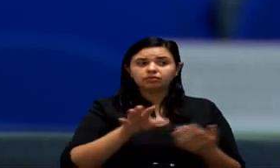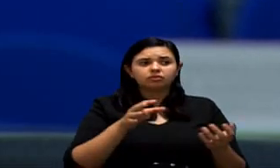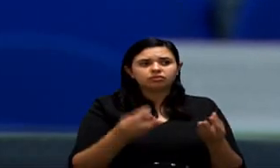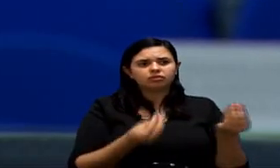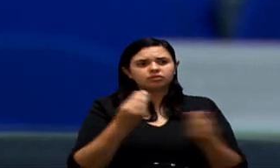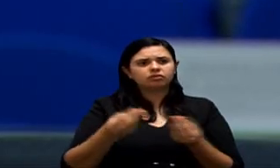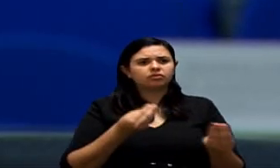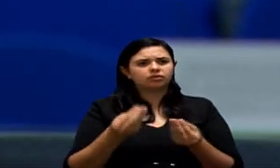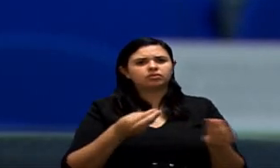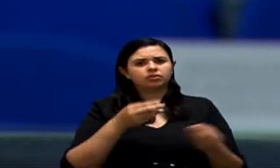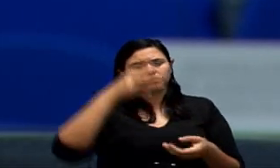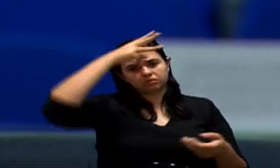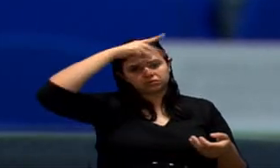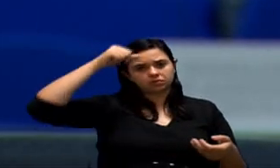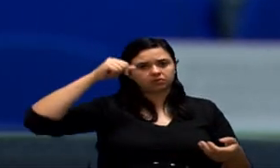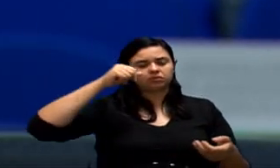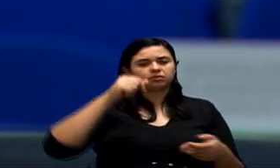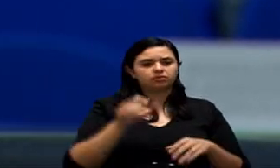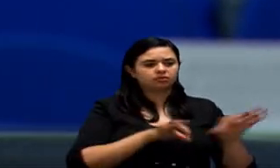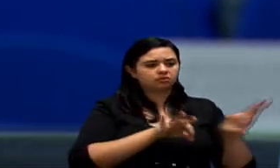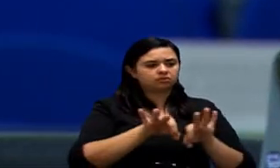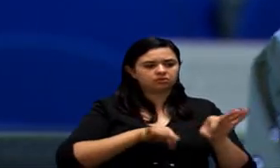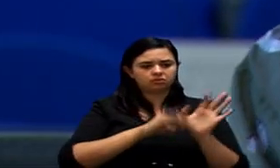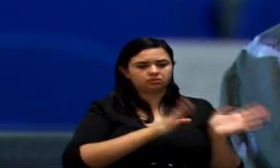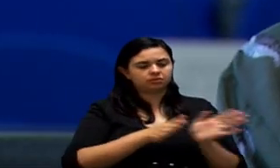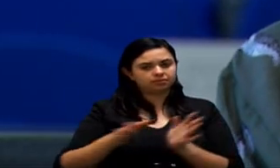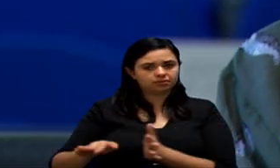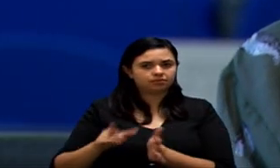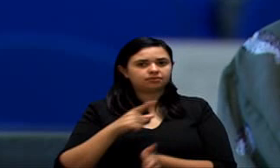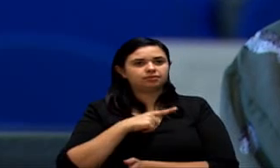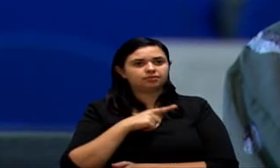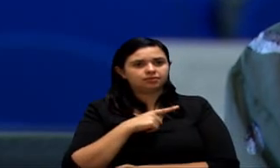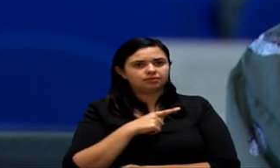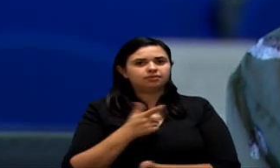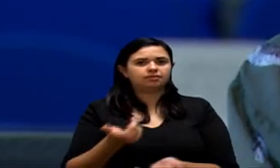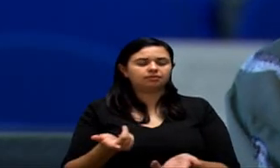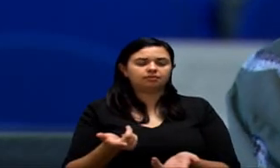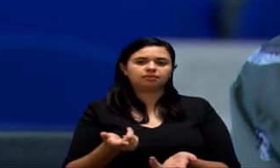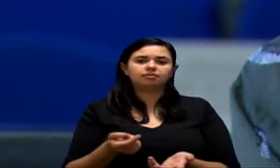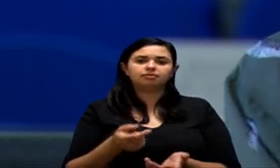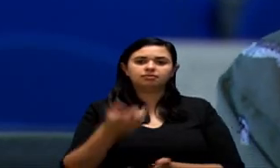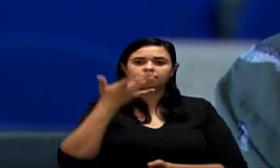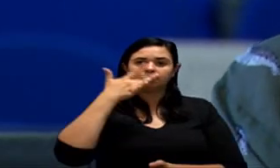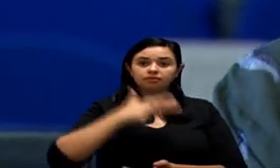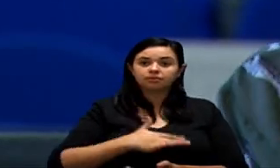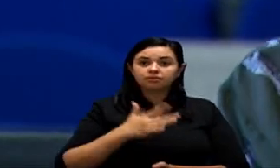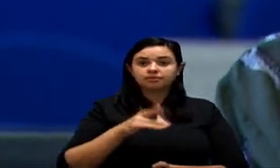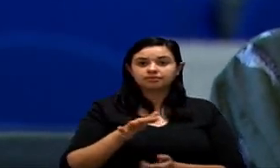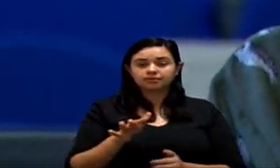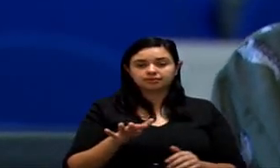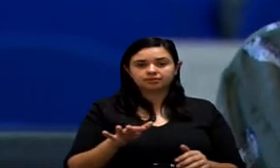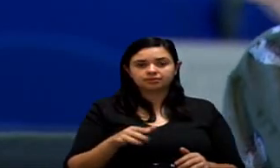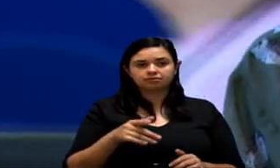organiza isso nas suas particularidades, né? Há um censo hoje de crianças que têm